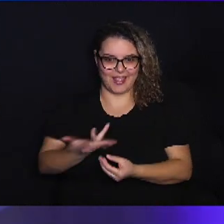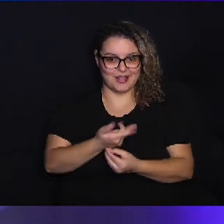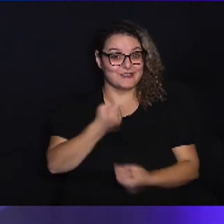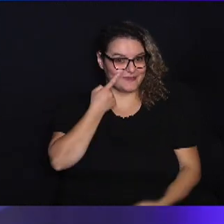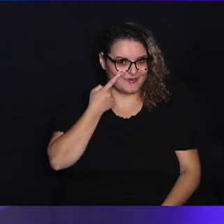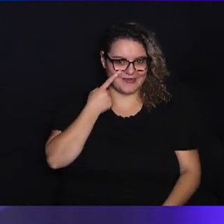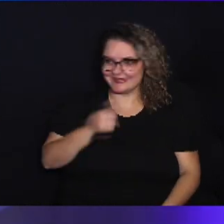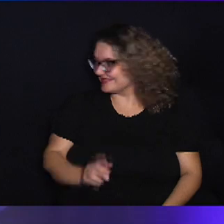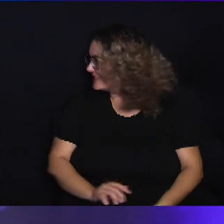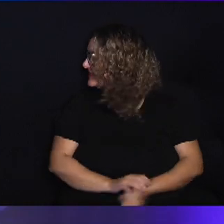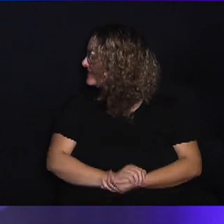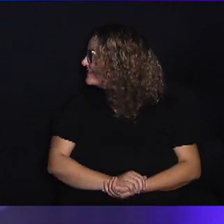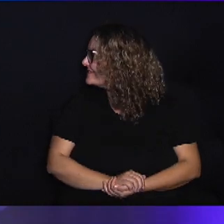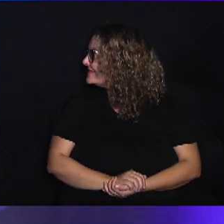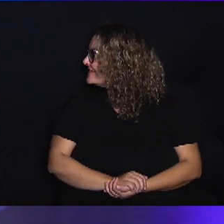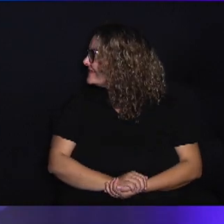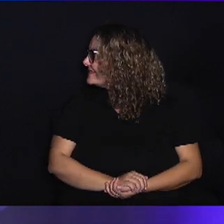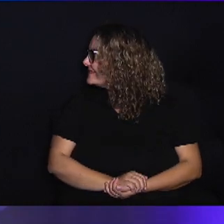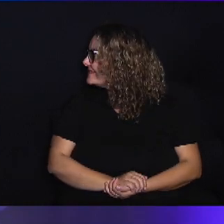uma conferida?